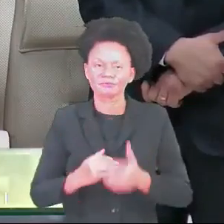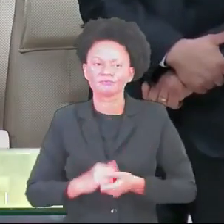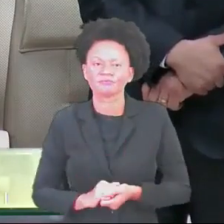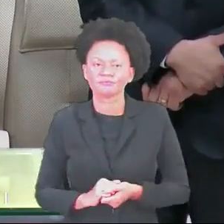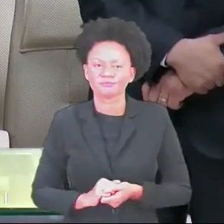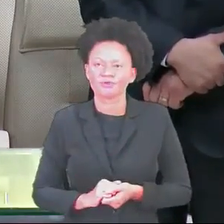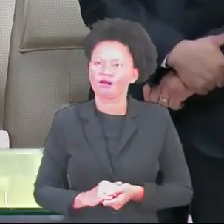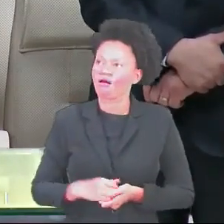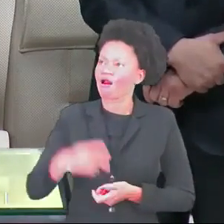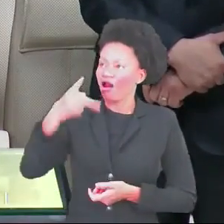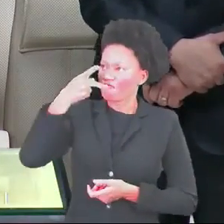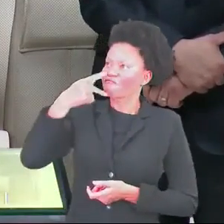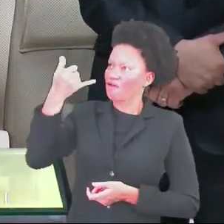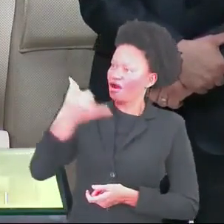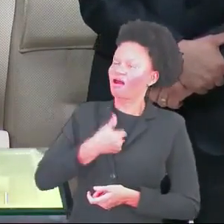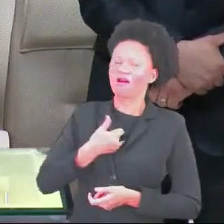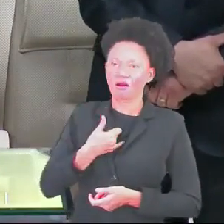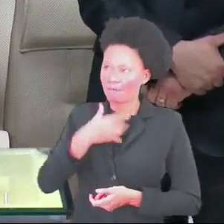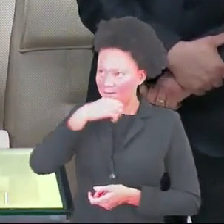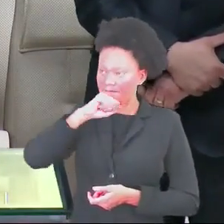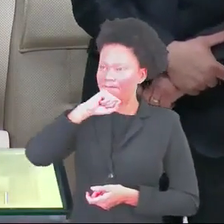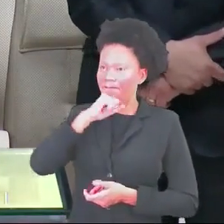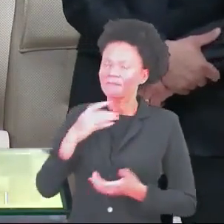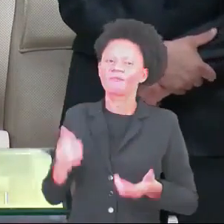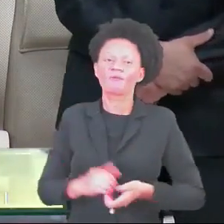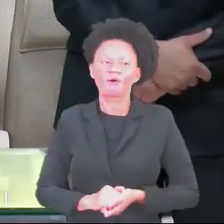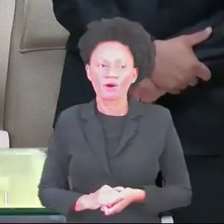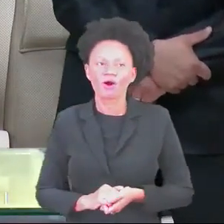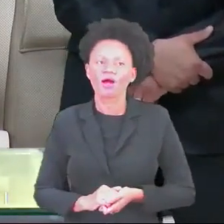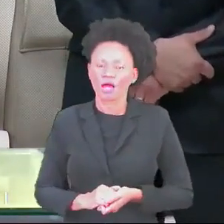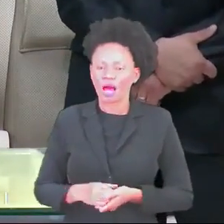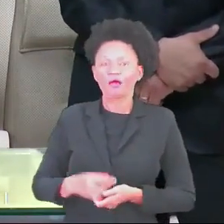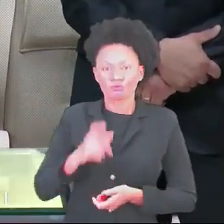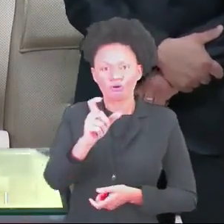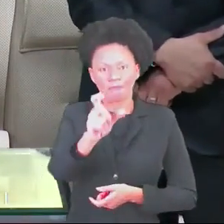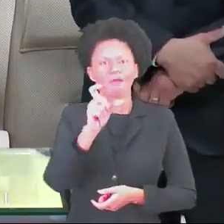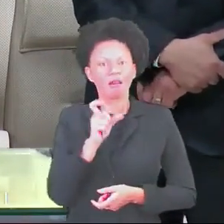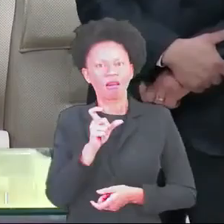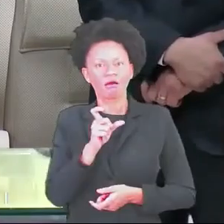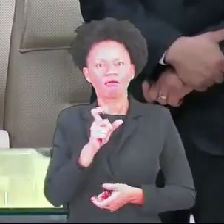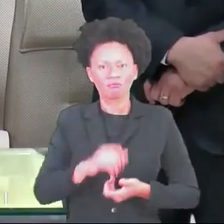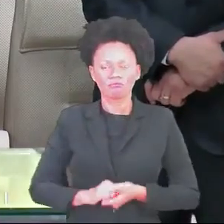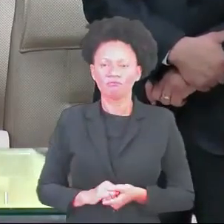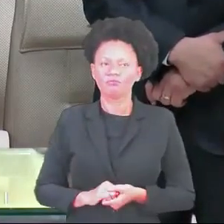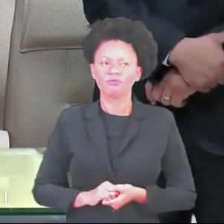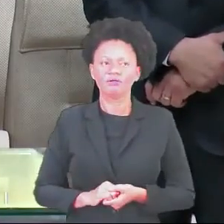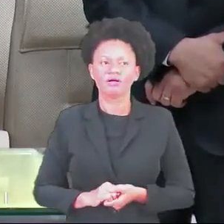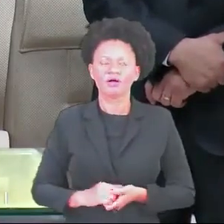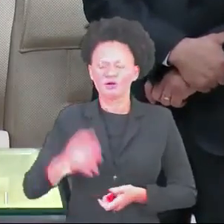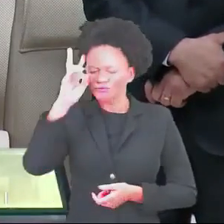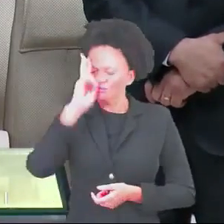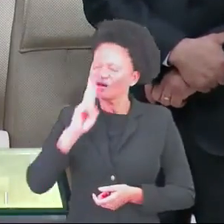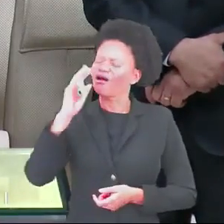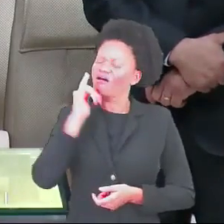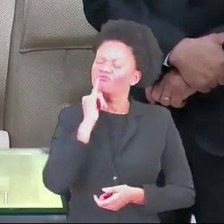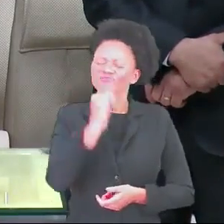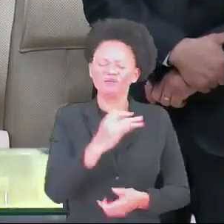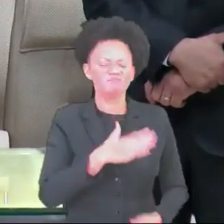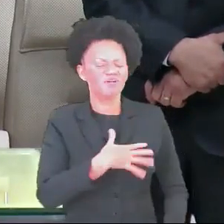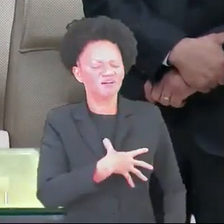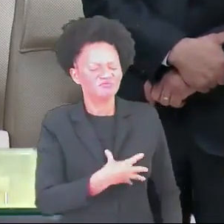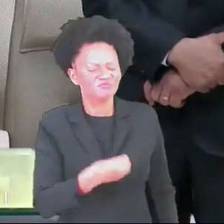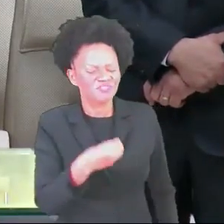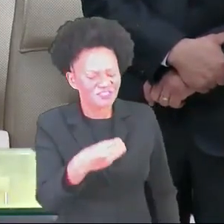será que ainda fala comigo, Pai? Esta foi a tua palavra. Deixa eu te dizer uma coisa, minha